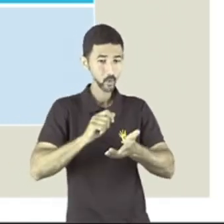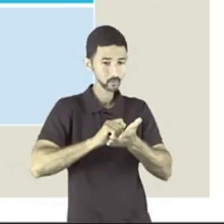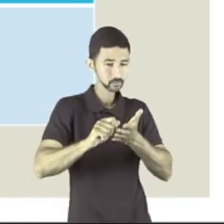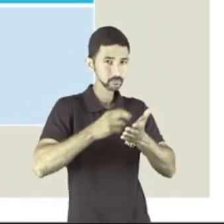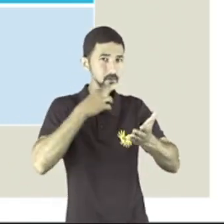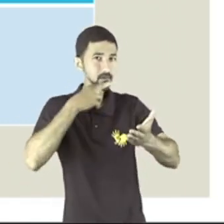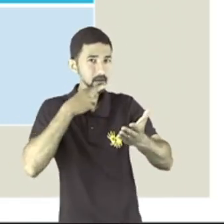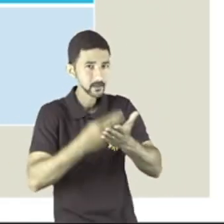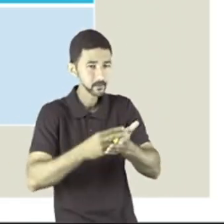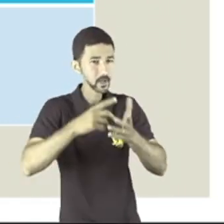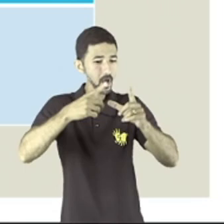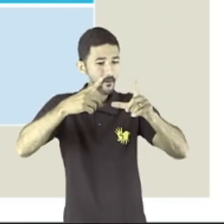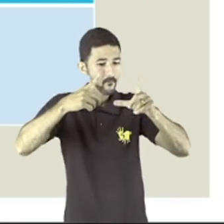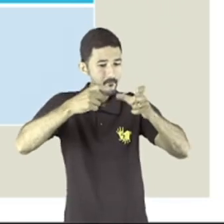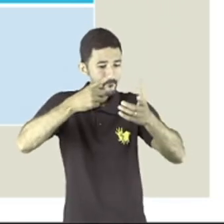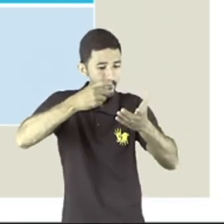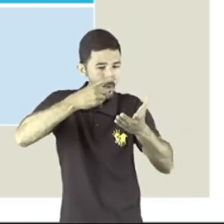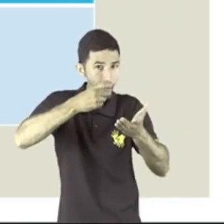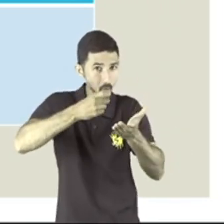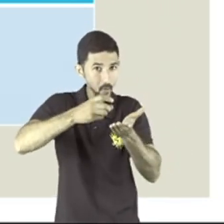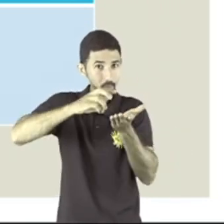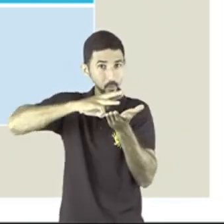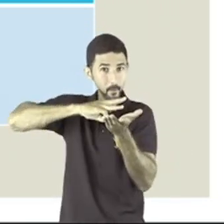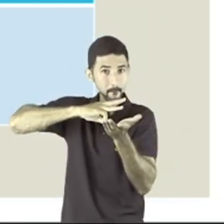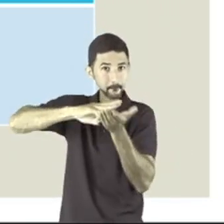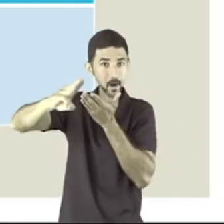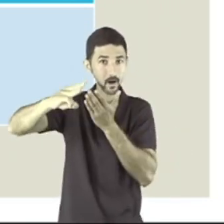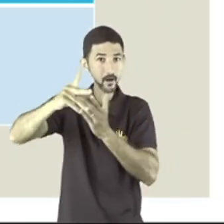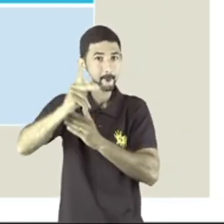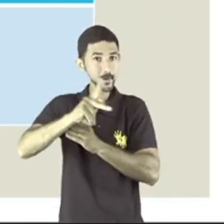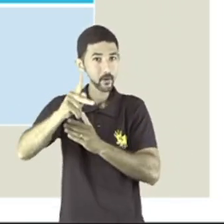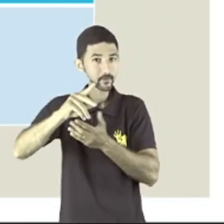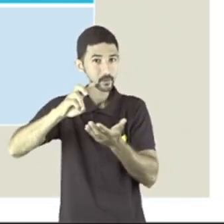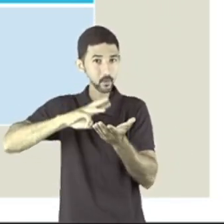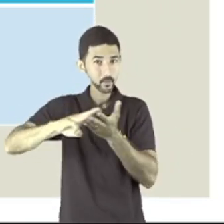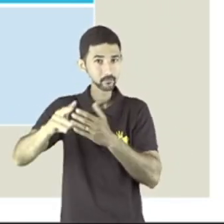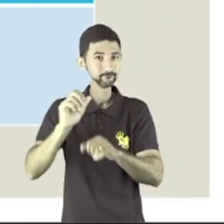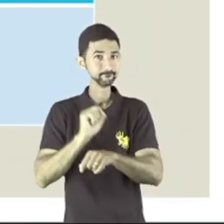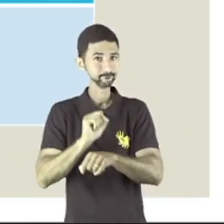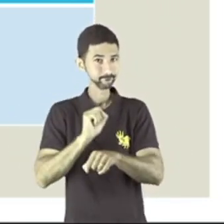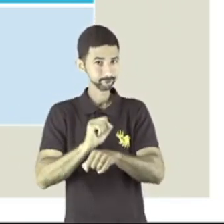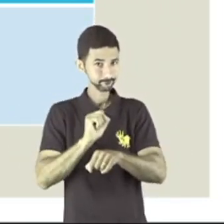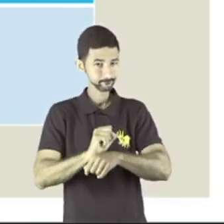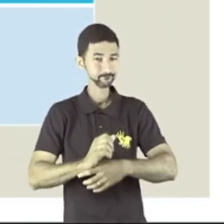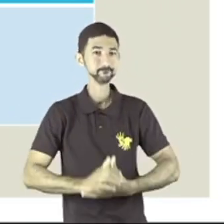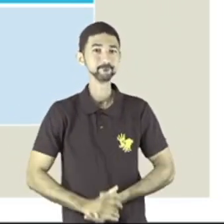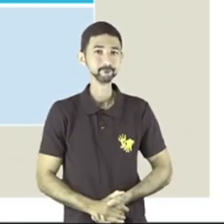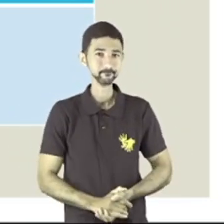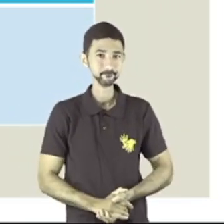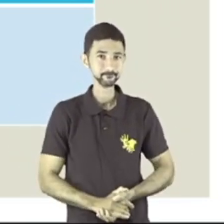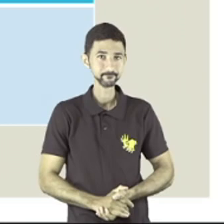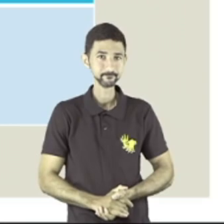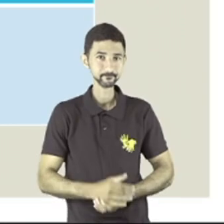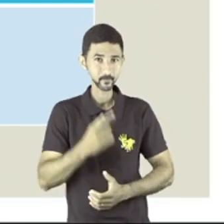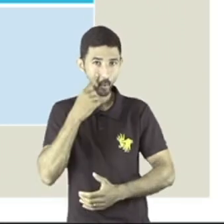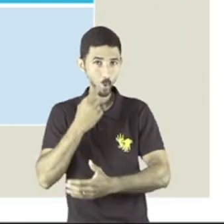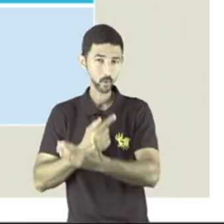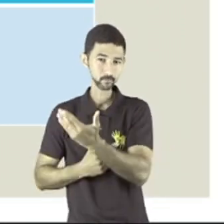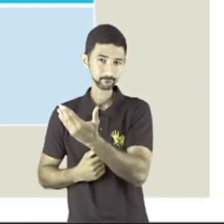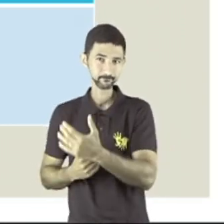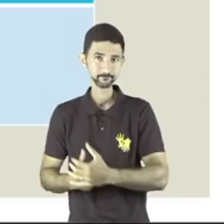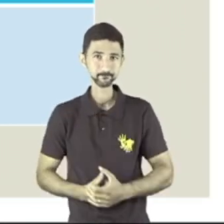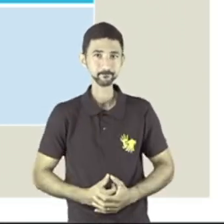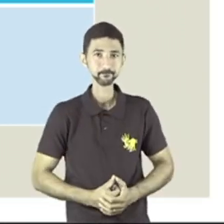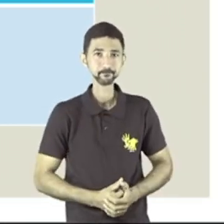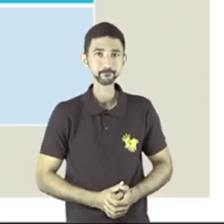cumprido a tarefa, tirem foto e mandem para o seu professor. Ele está aguardando, viu? Olha qual é a sua tarefa. Olha aqui,